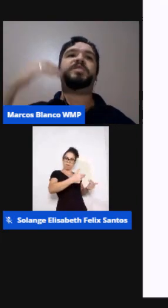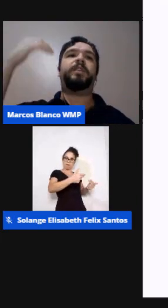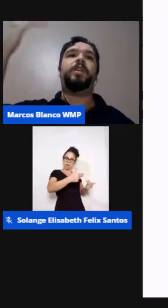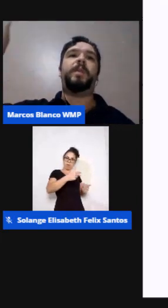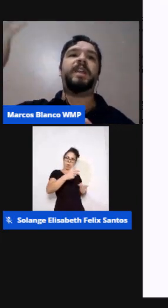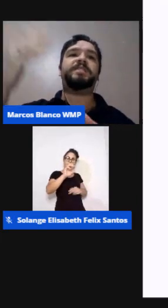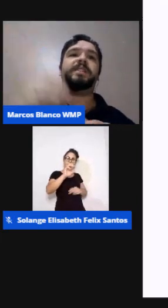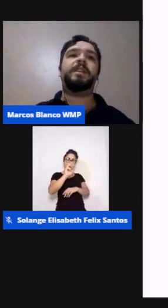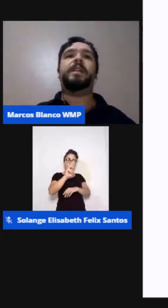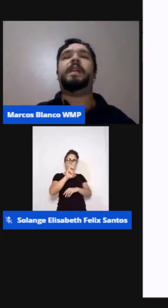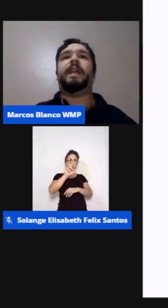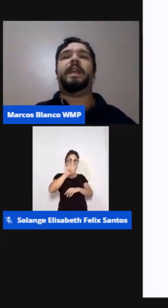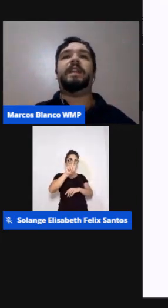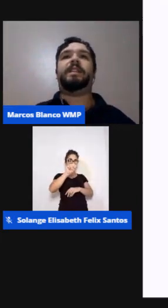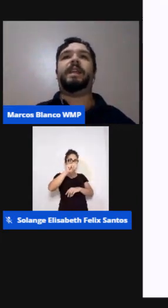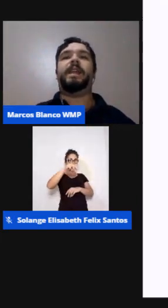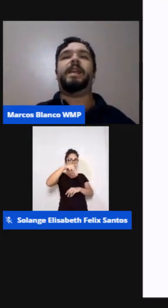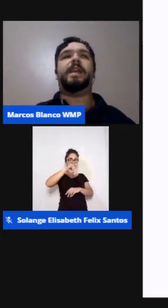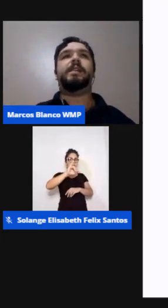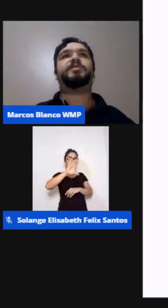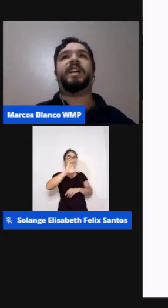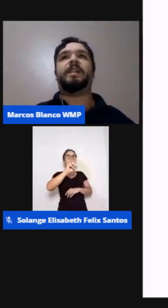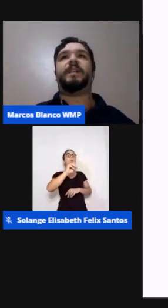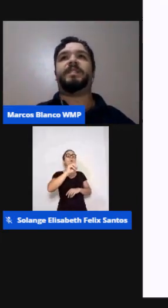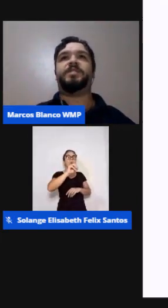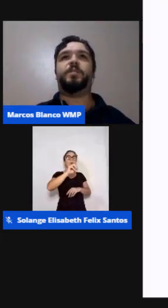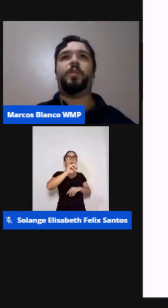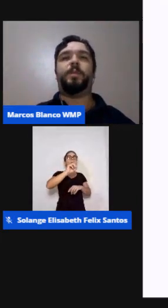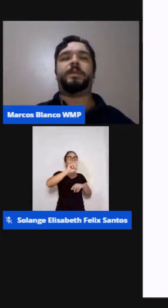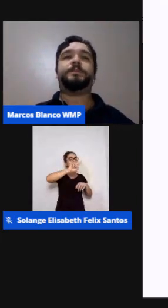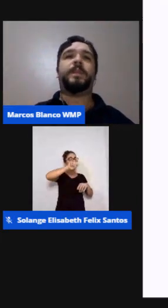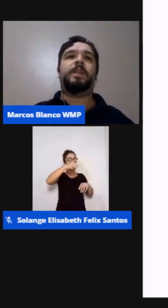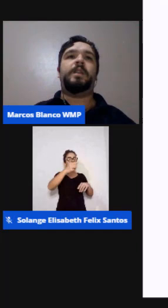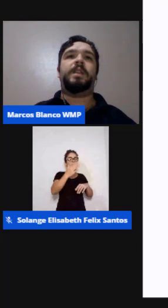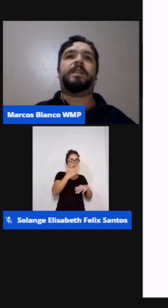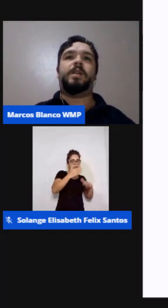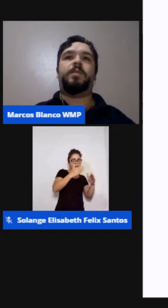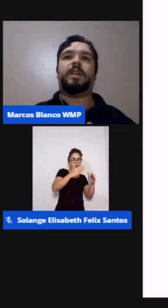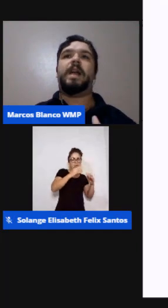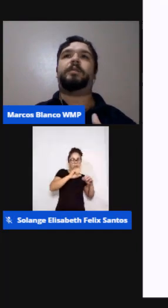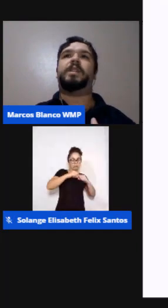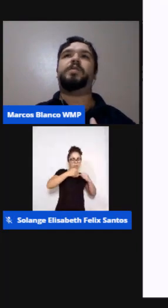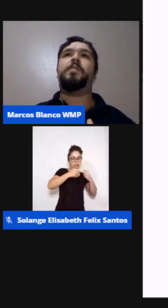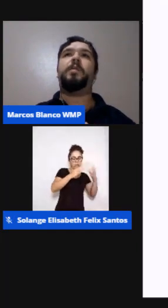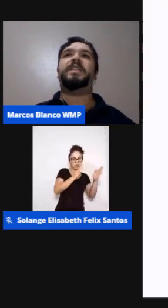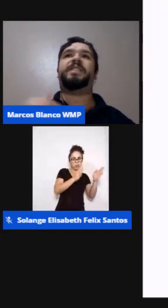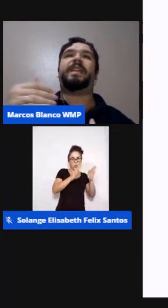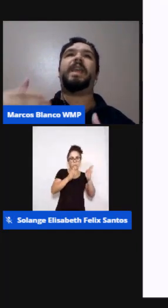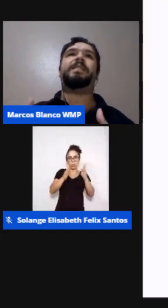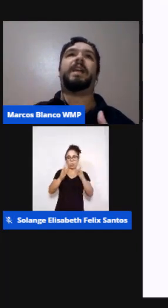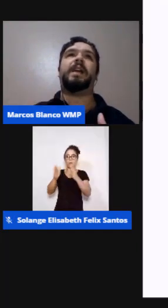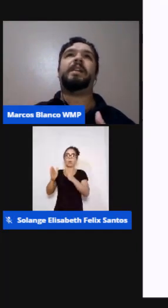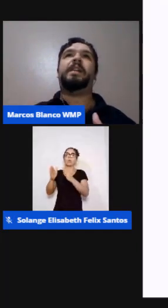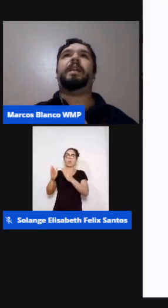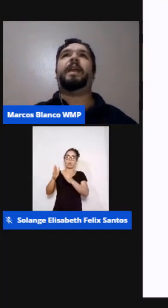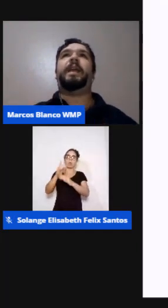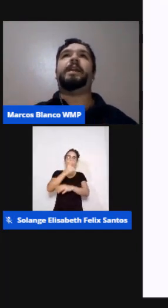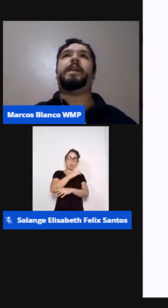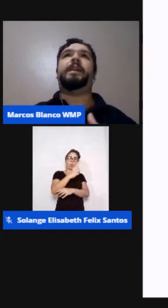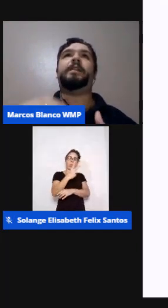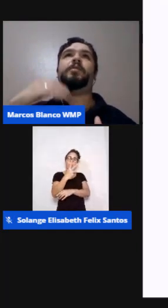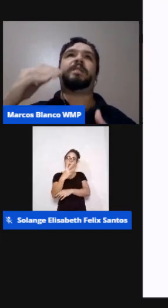4, posteriormente ele chegar à fase de pupa. Então, claro, que normalmente quem